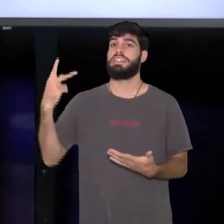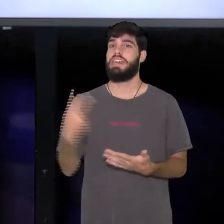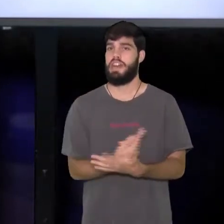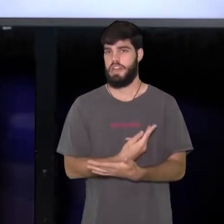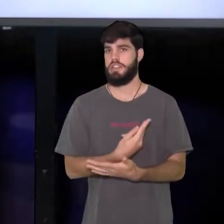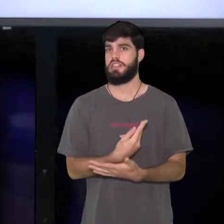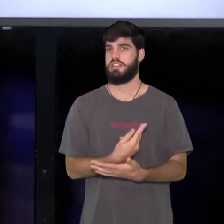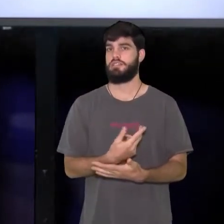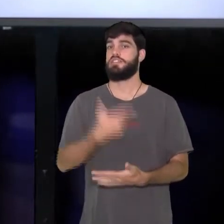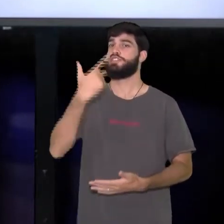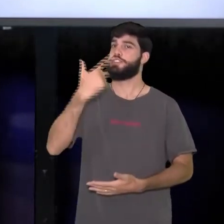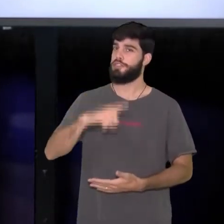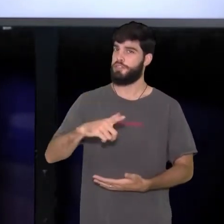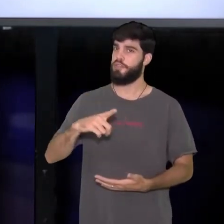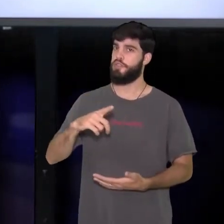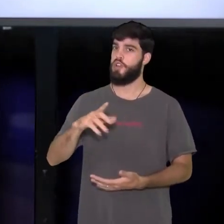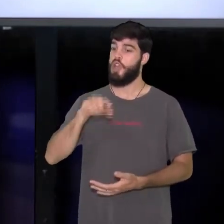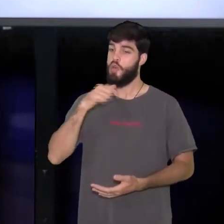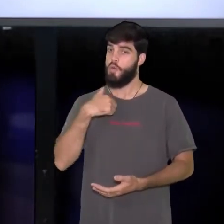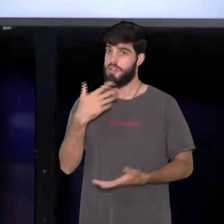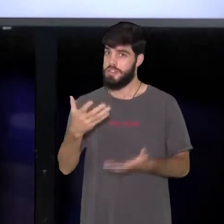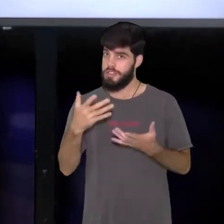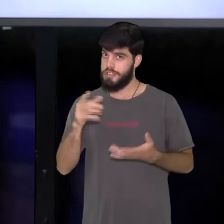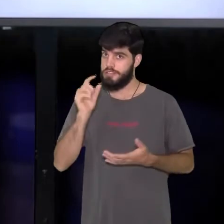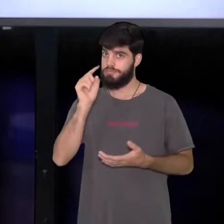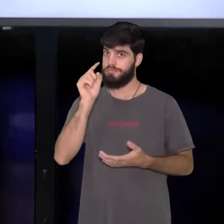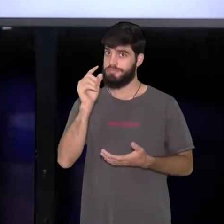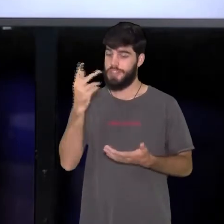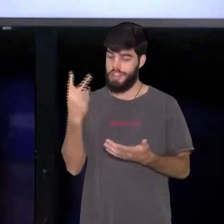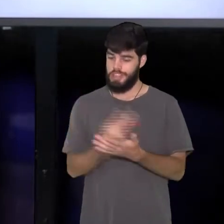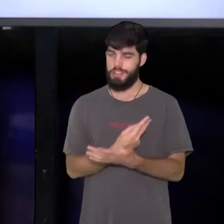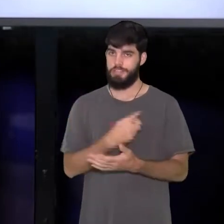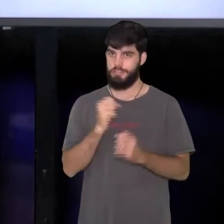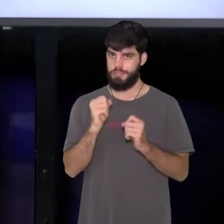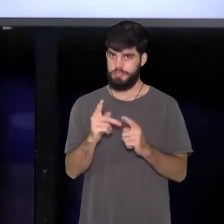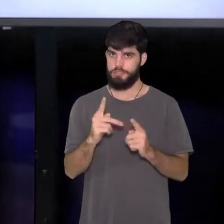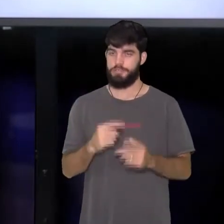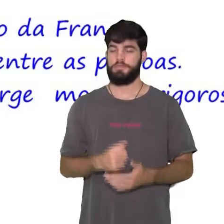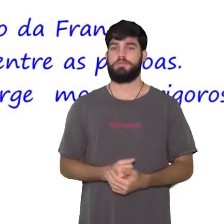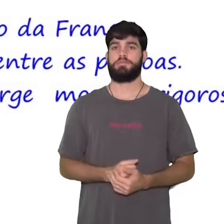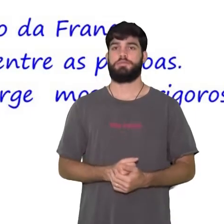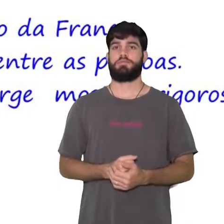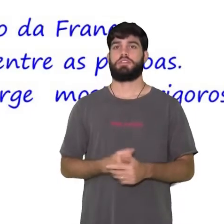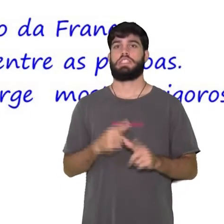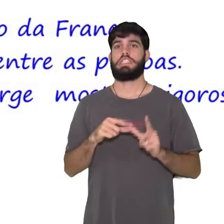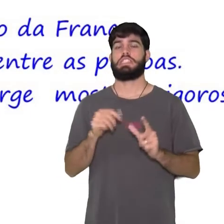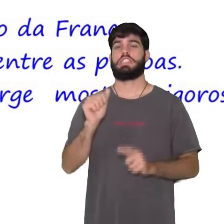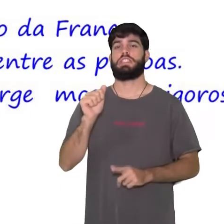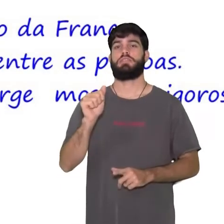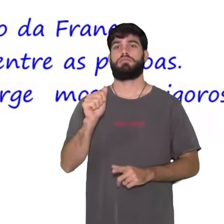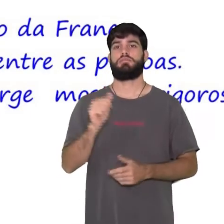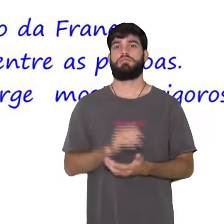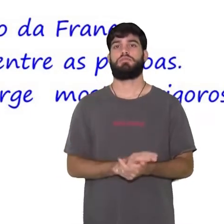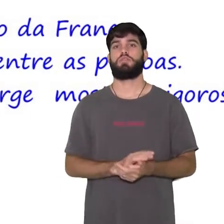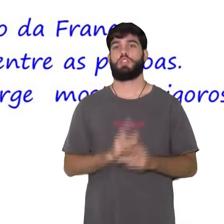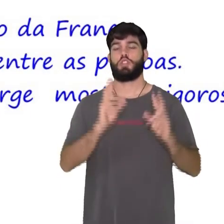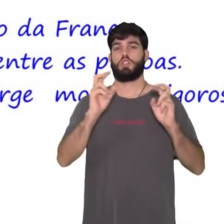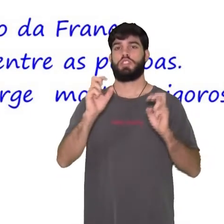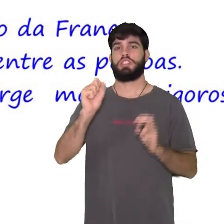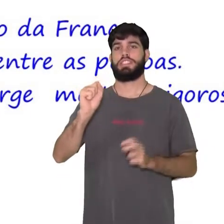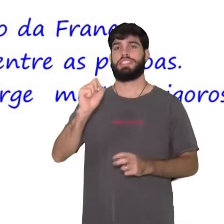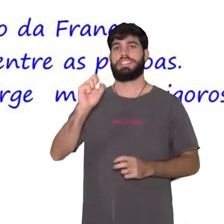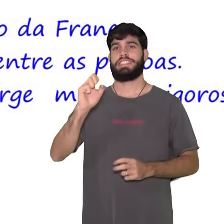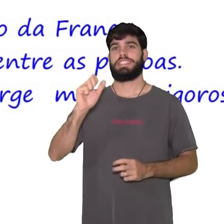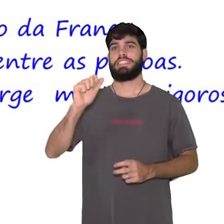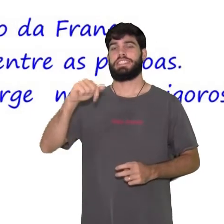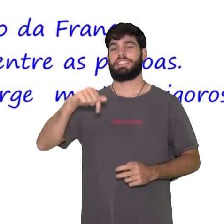uma vez, eu quero o erro, eu quero a inadequação. Letra A. O título sequela